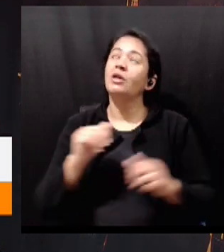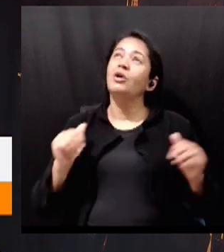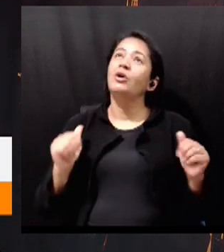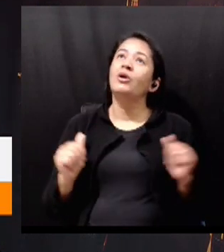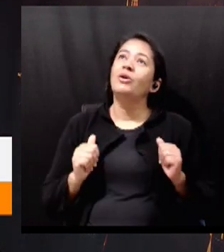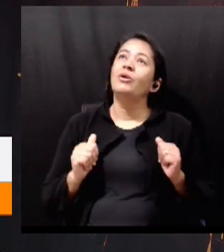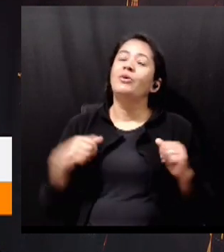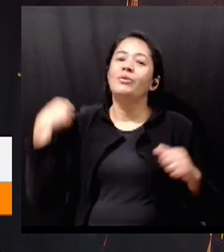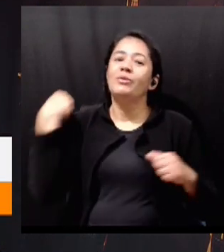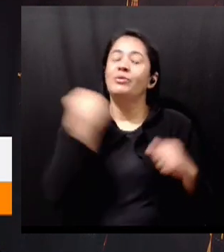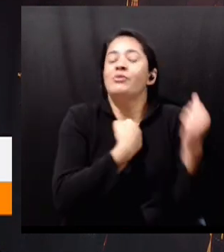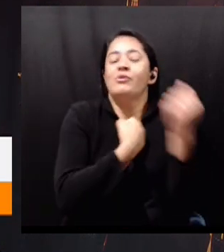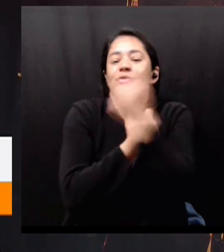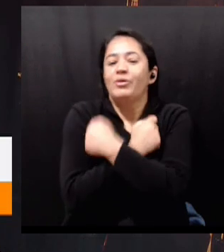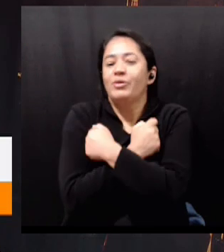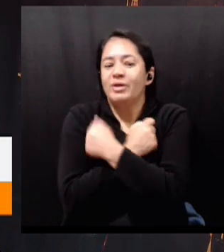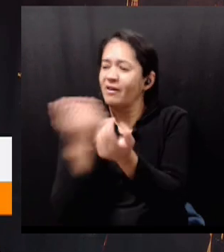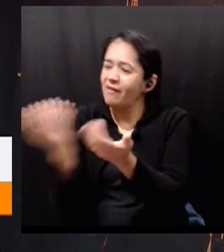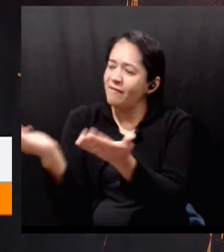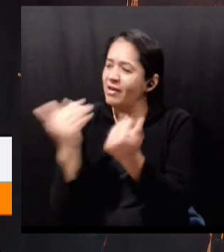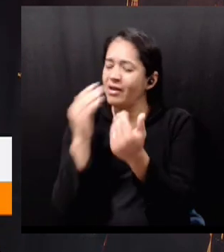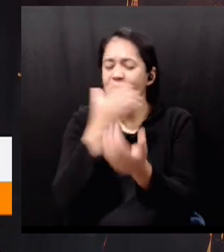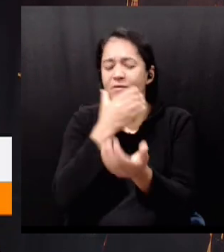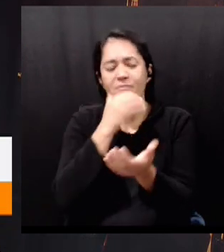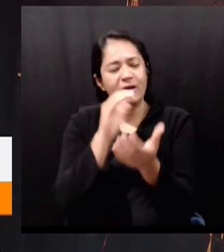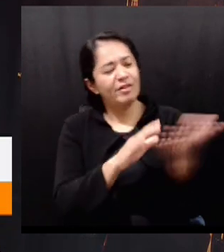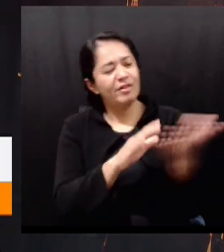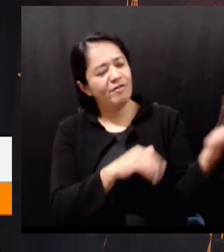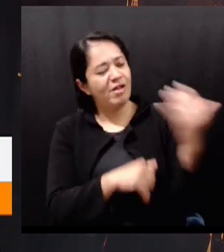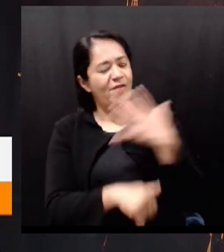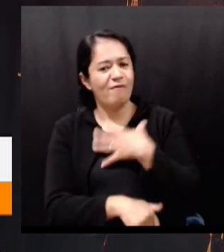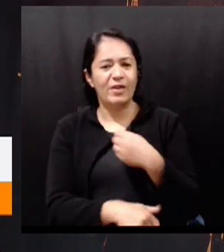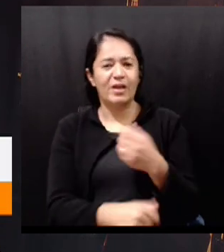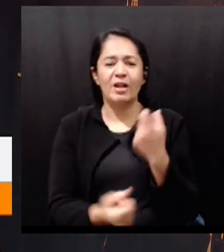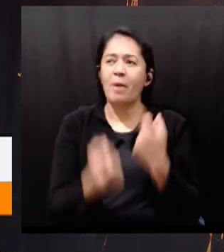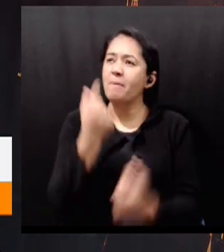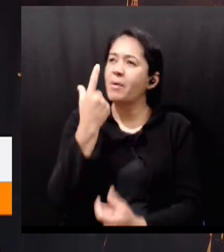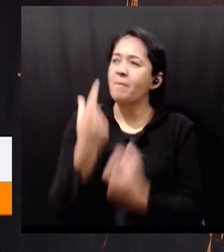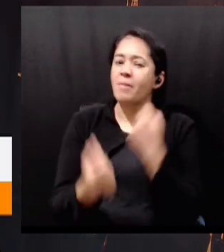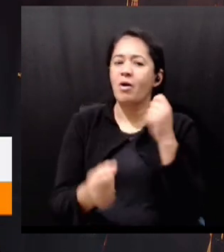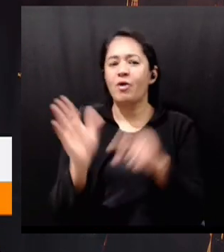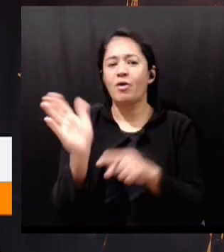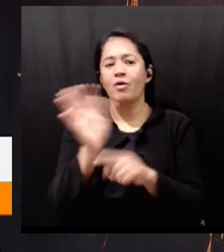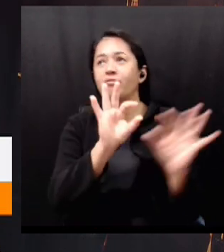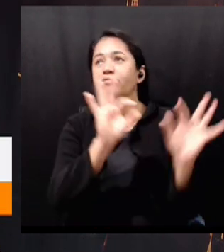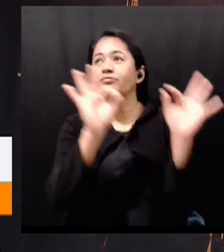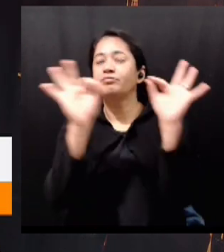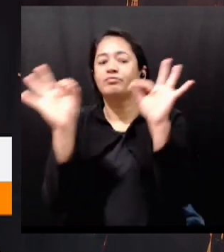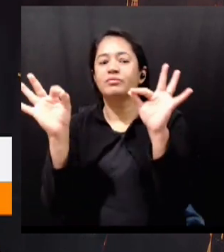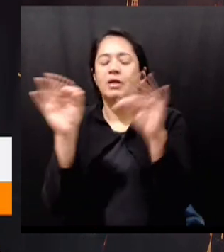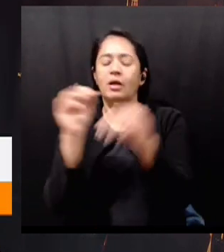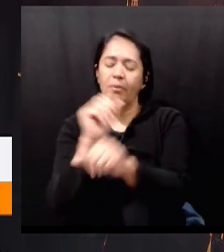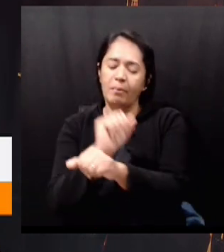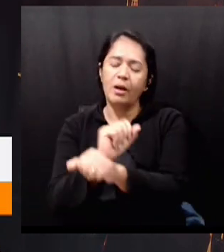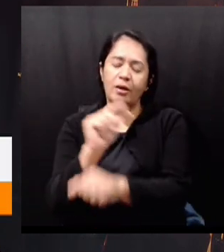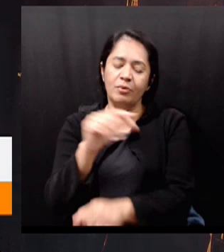cobertor, chamar o marido, os filhos, comer uma pipoca, assistir um filme e dar um tempinho aí para respirar, não